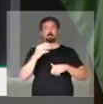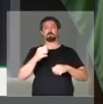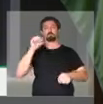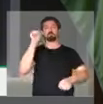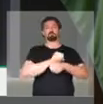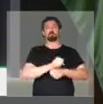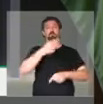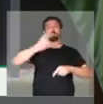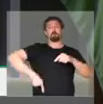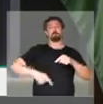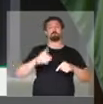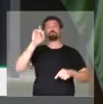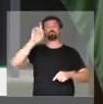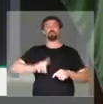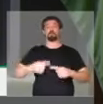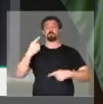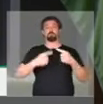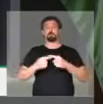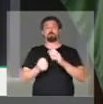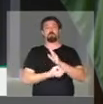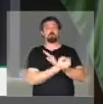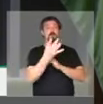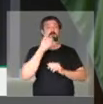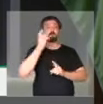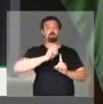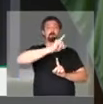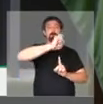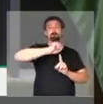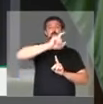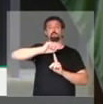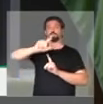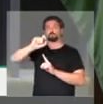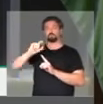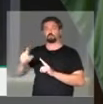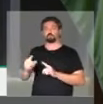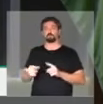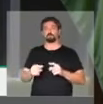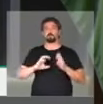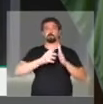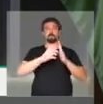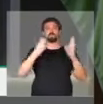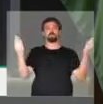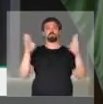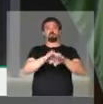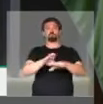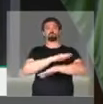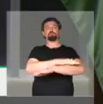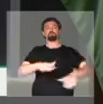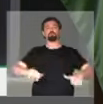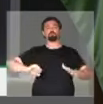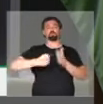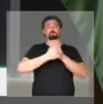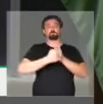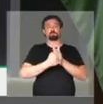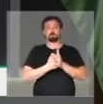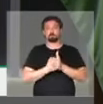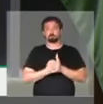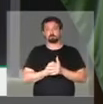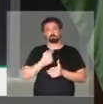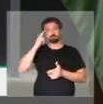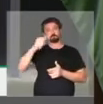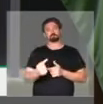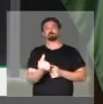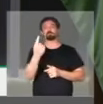direitos políticos, cassou uma série de mandatos e dissolveu os partidos políticos, determinando que